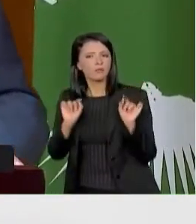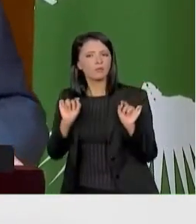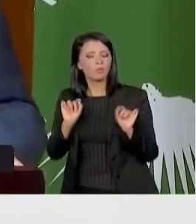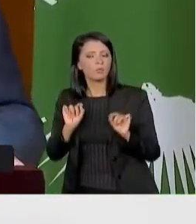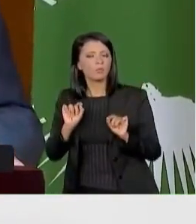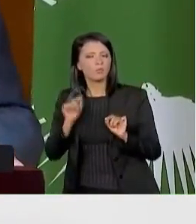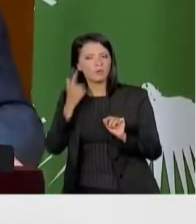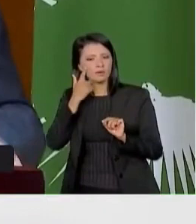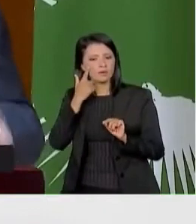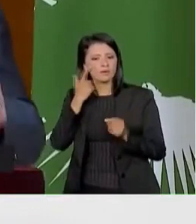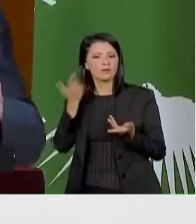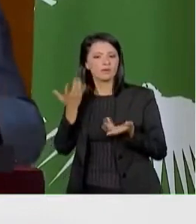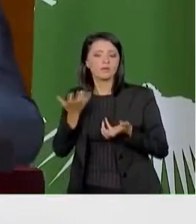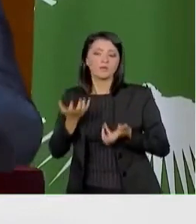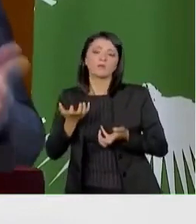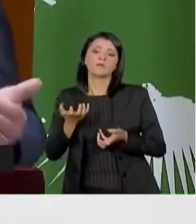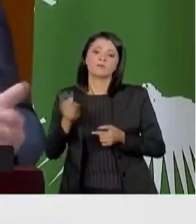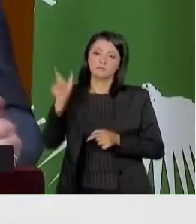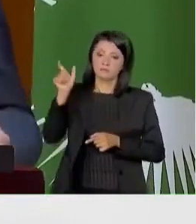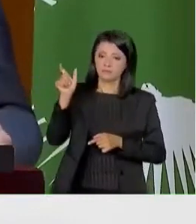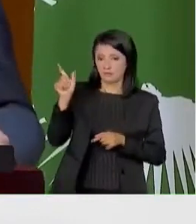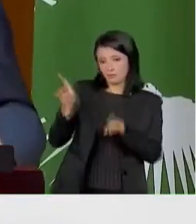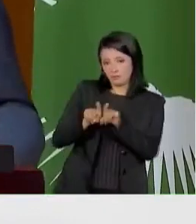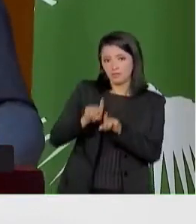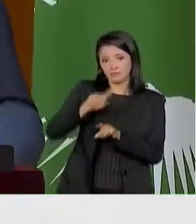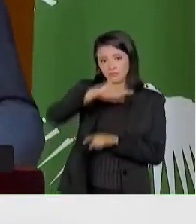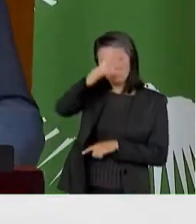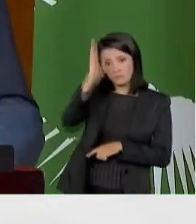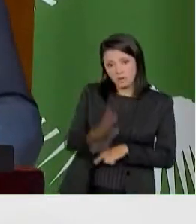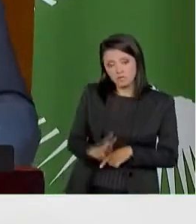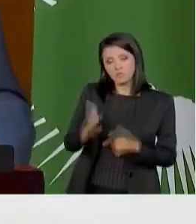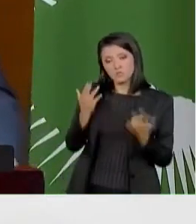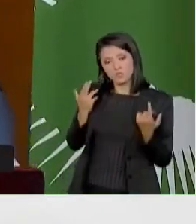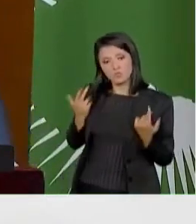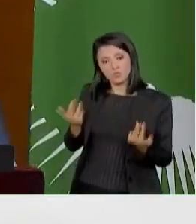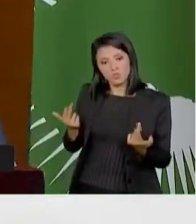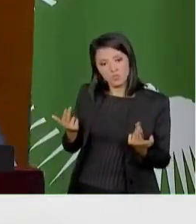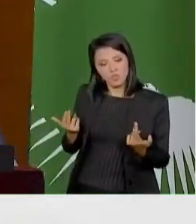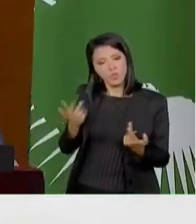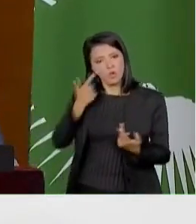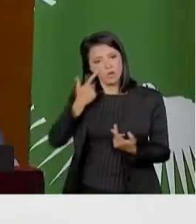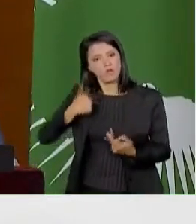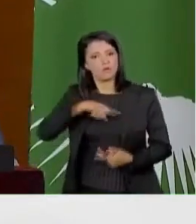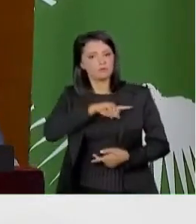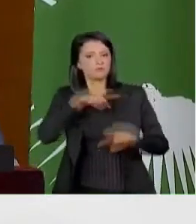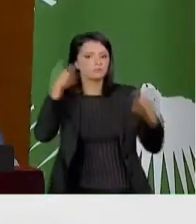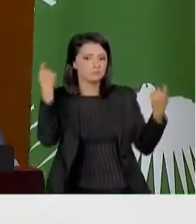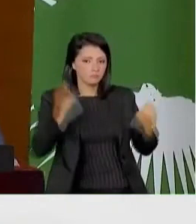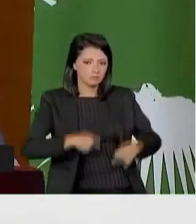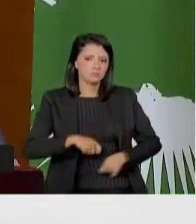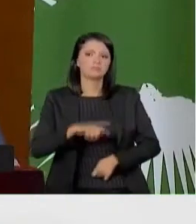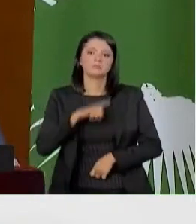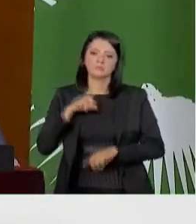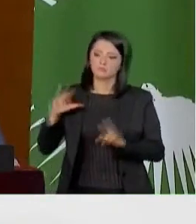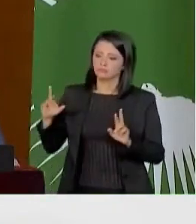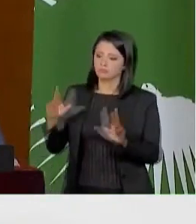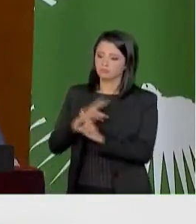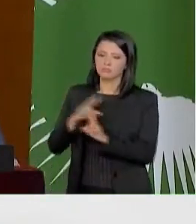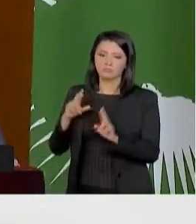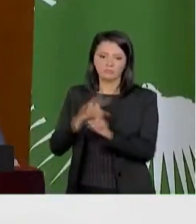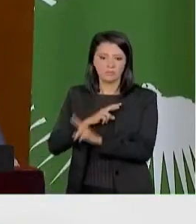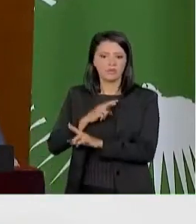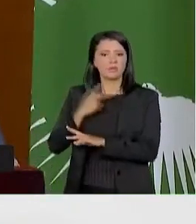eu quero aqui na sequência dos nossos e as outras matérias eu vou dando mais informações que